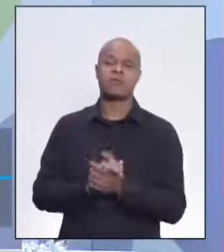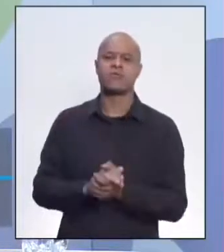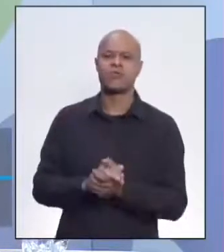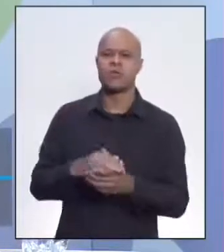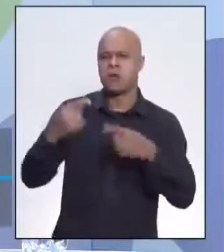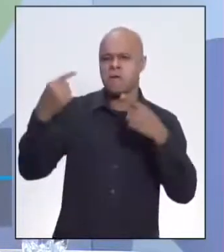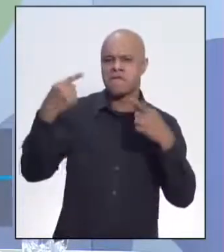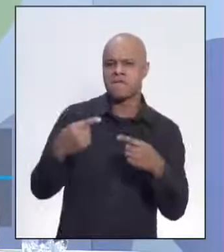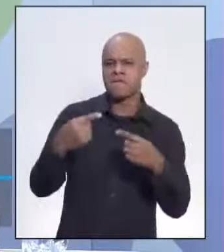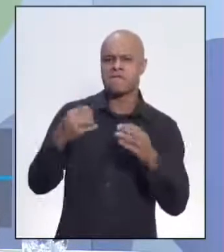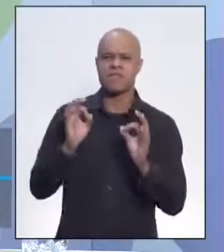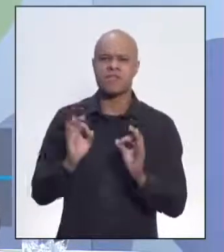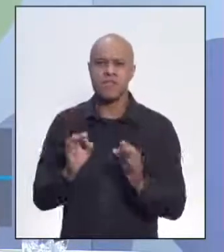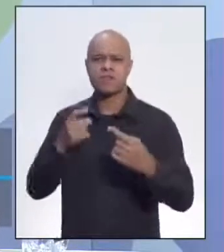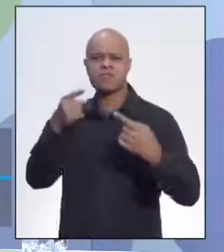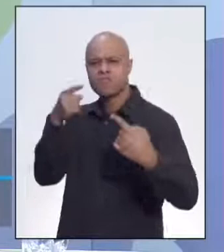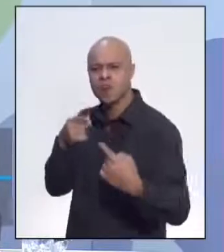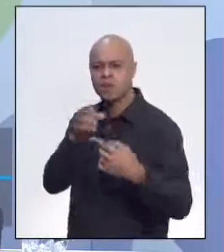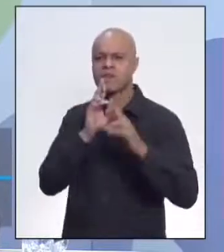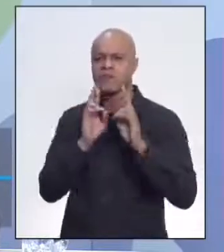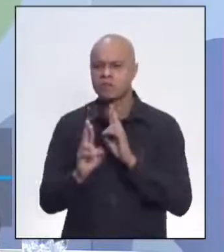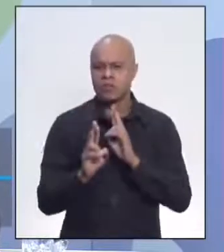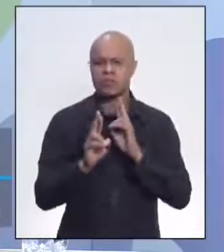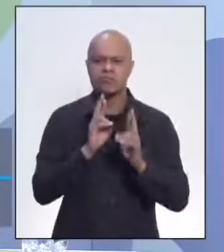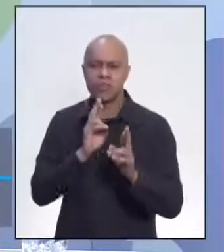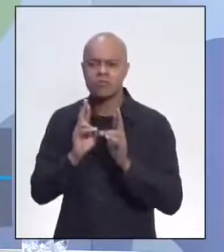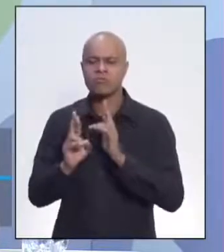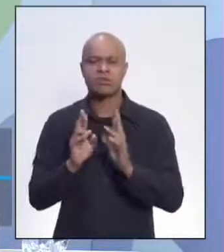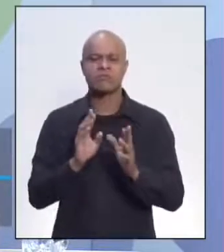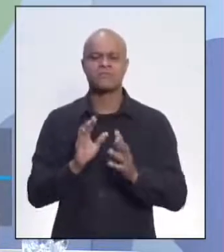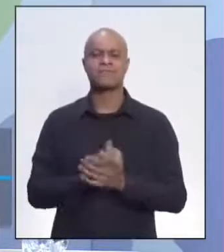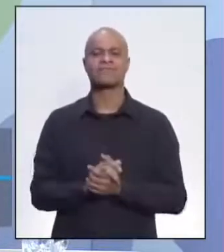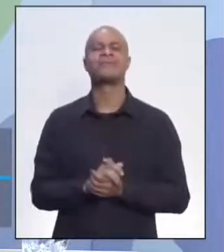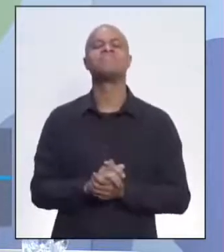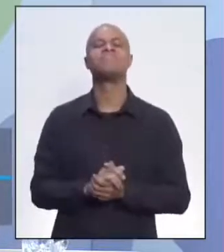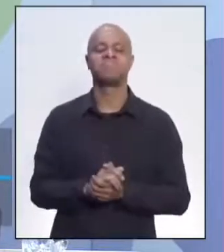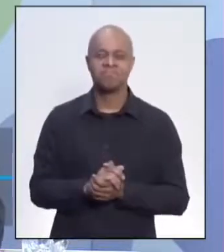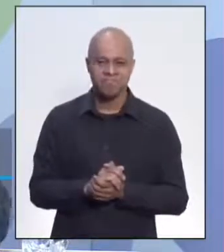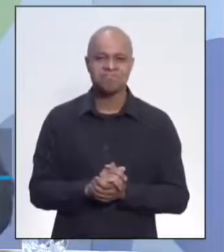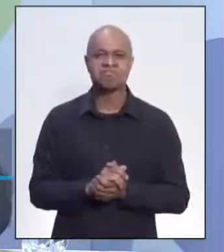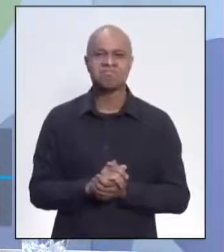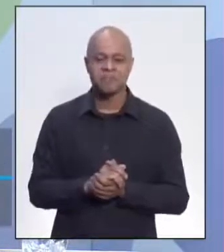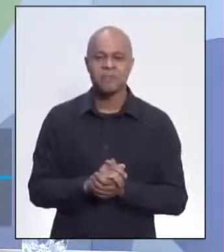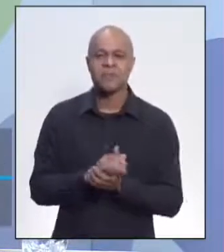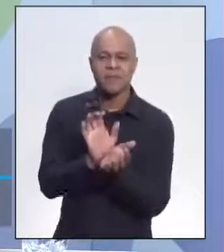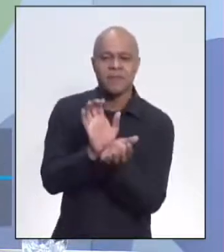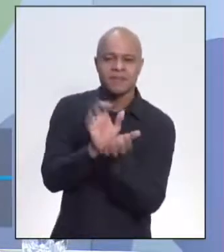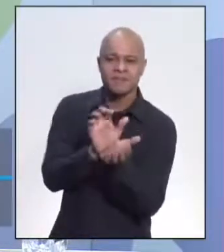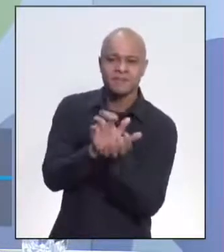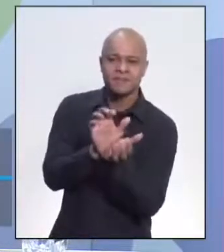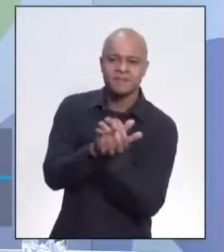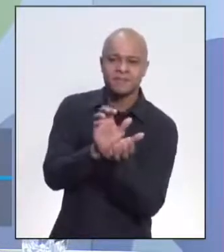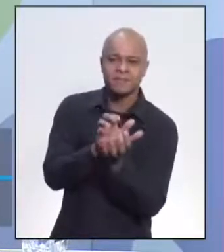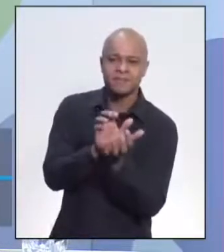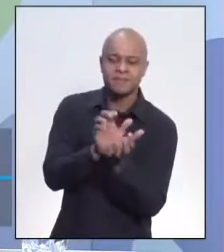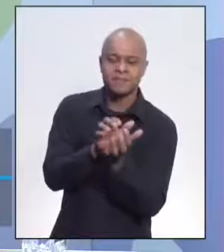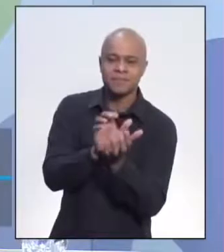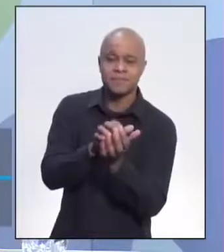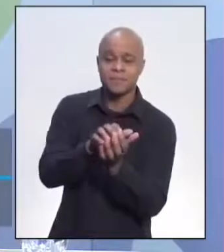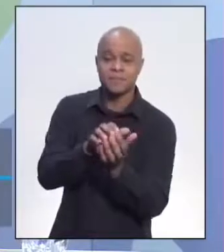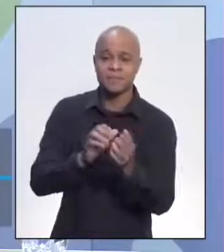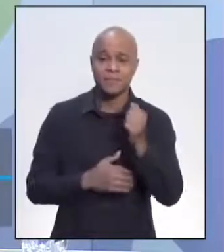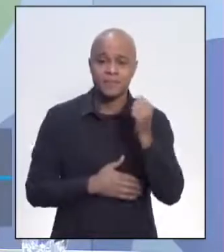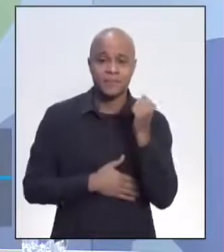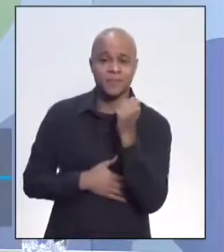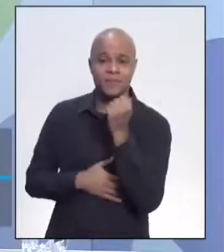dá a resposta, né? É bem característica da região de Pernambuco, tá? E dentro aí da questão do coco